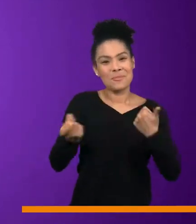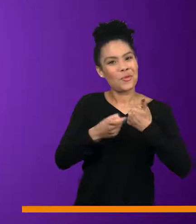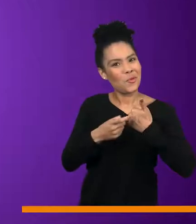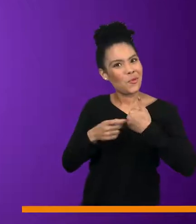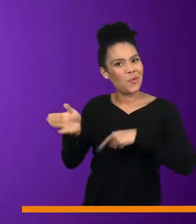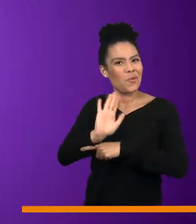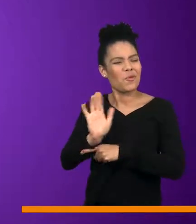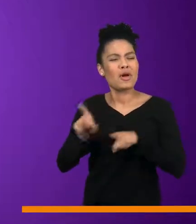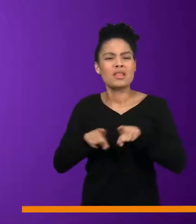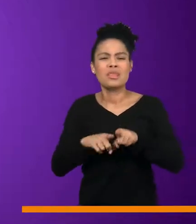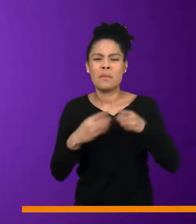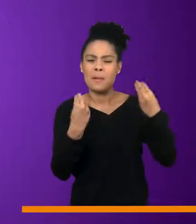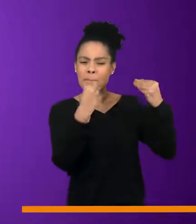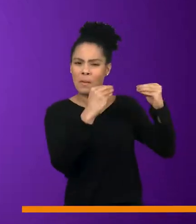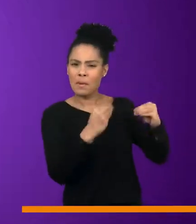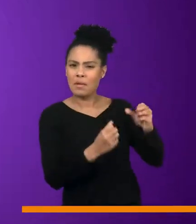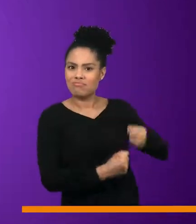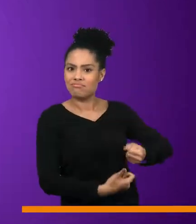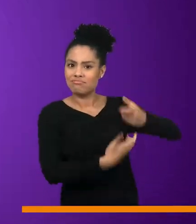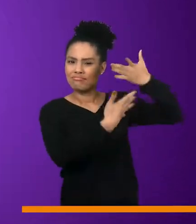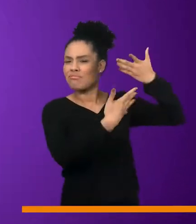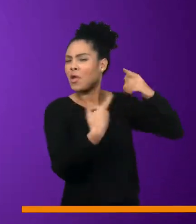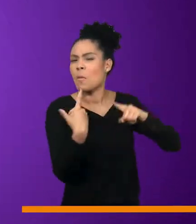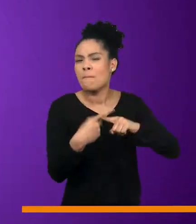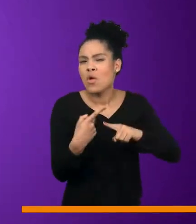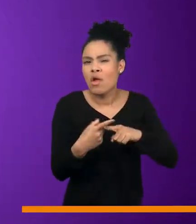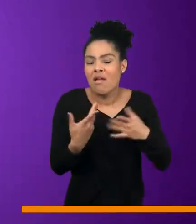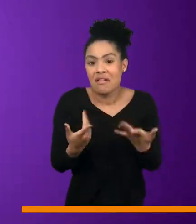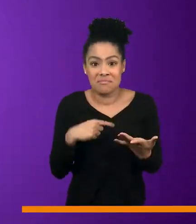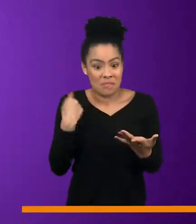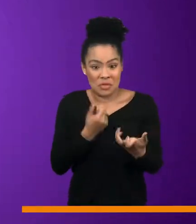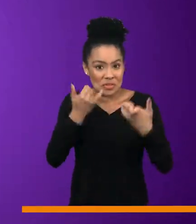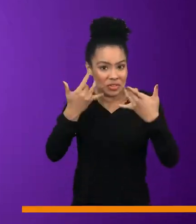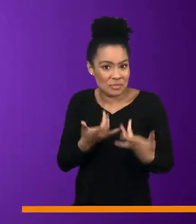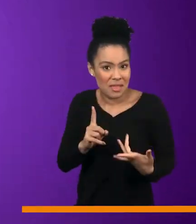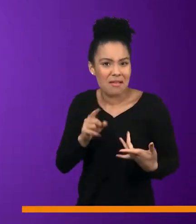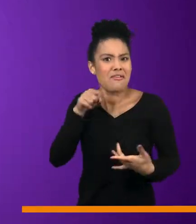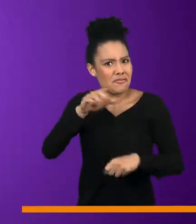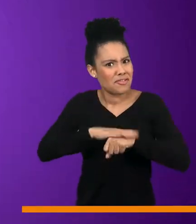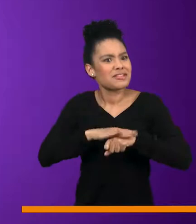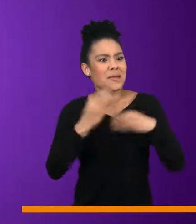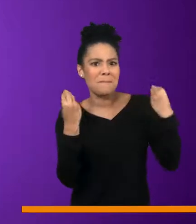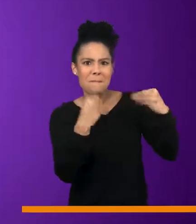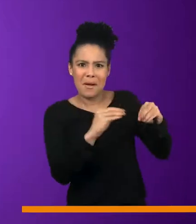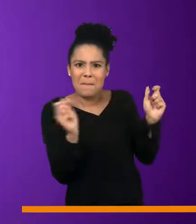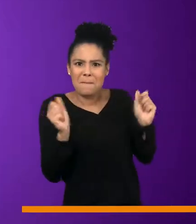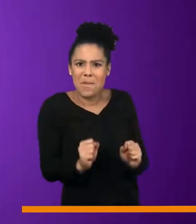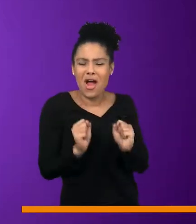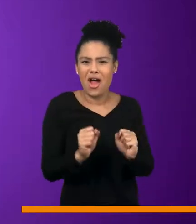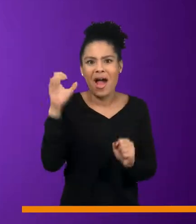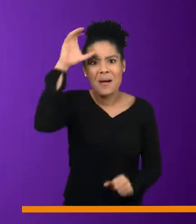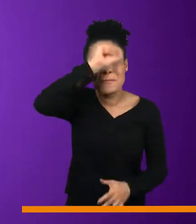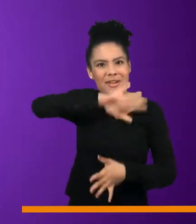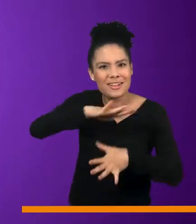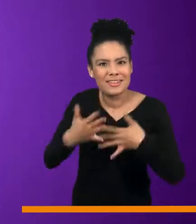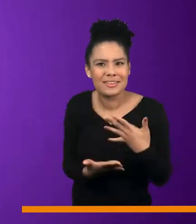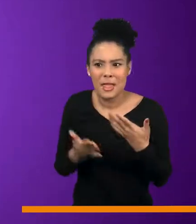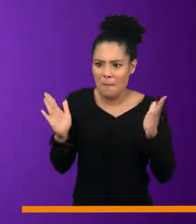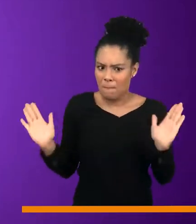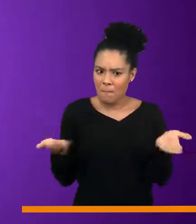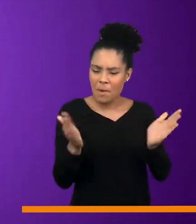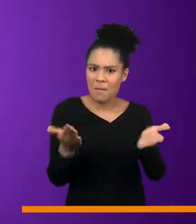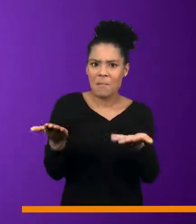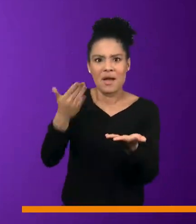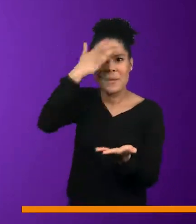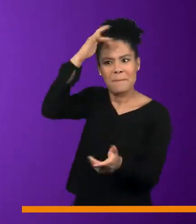conteúdo? Então curta esse vídeo e escreva nos comentários abaixo outras razões que não falamos aqui nesse vídeo, mas que são muito